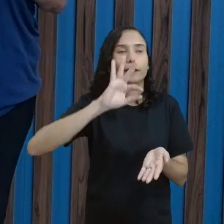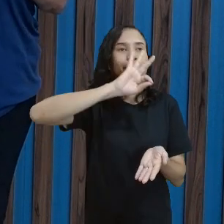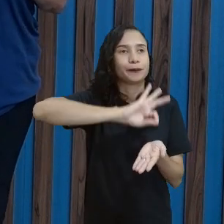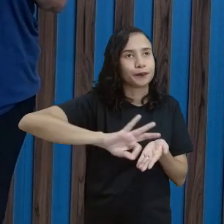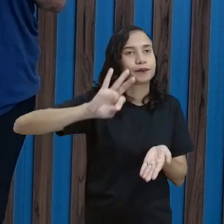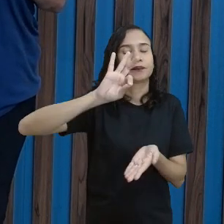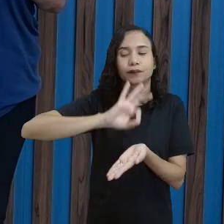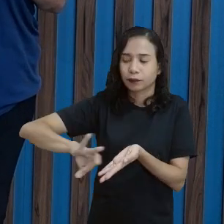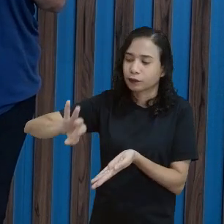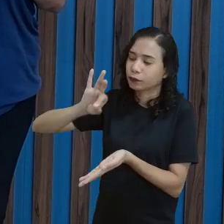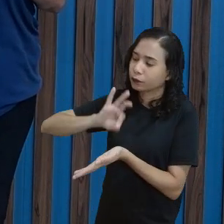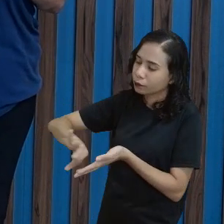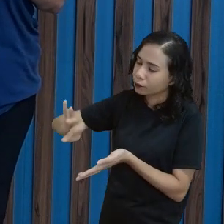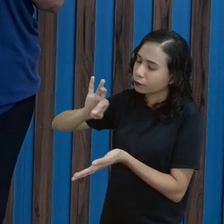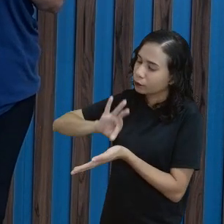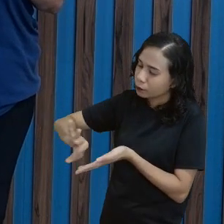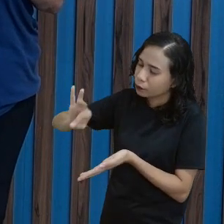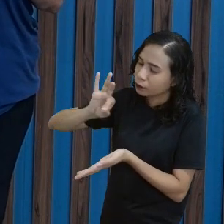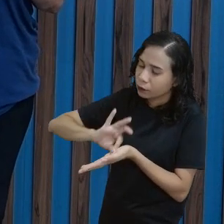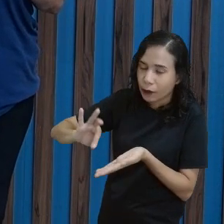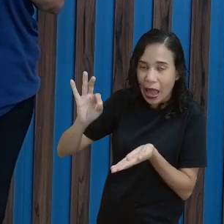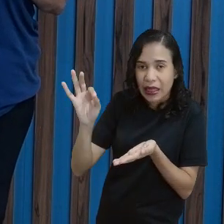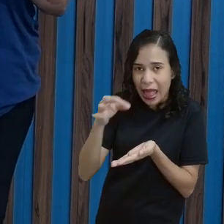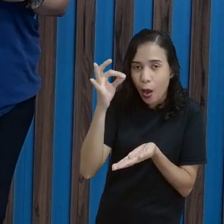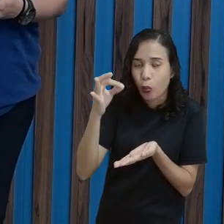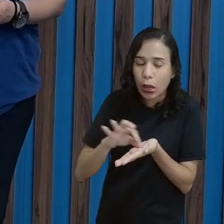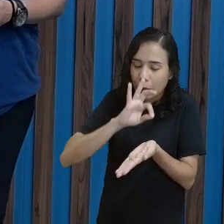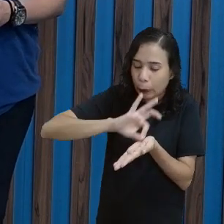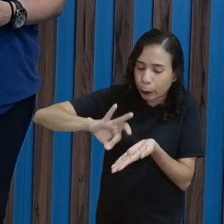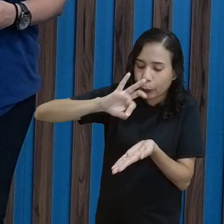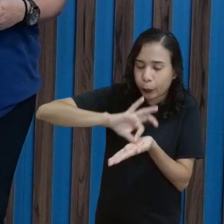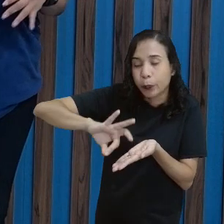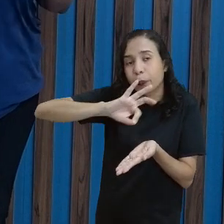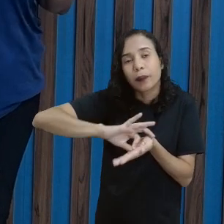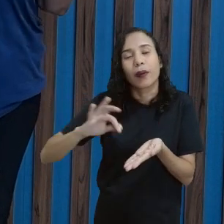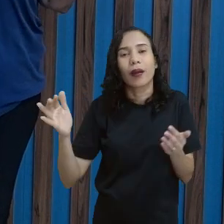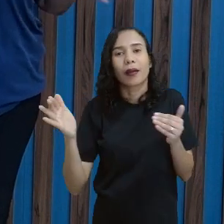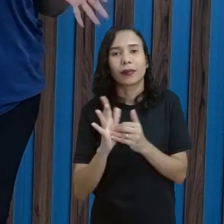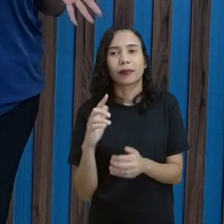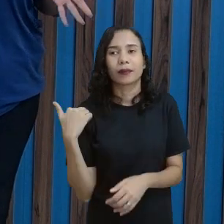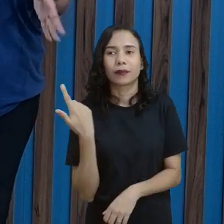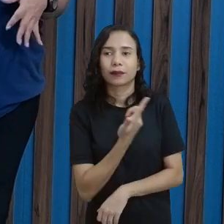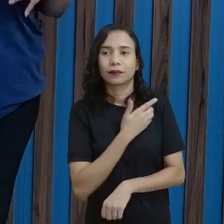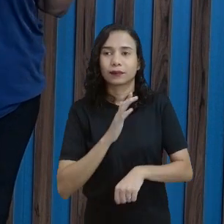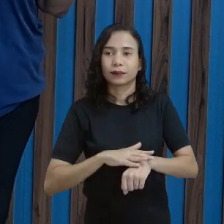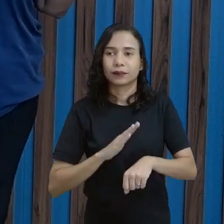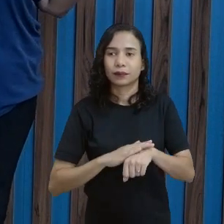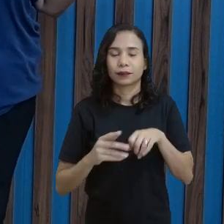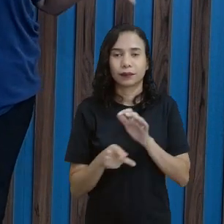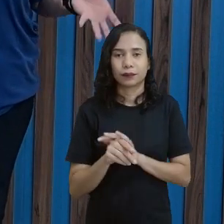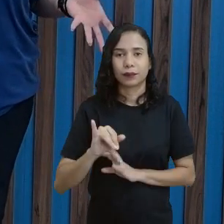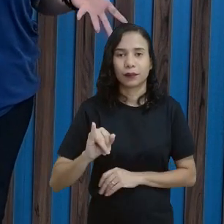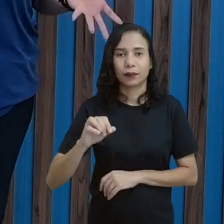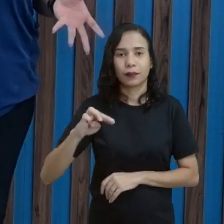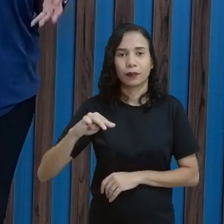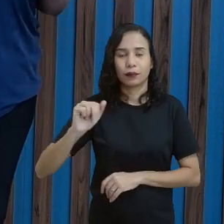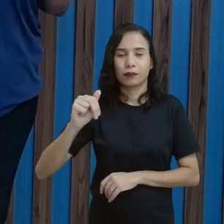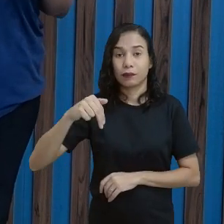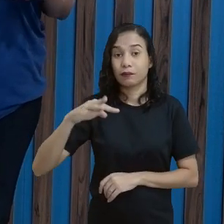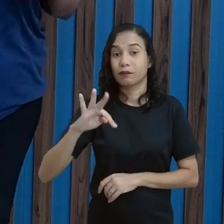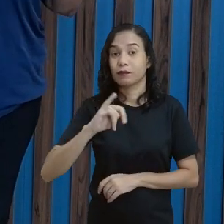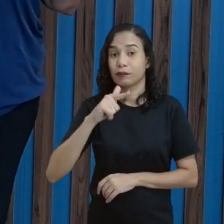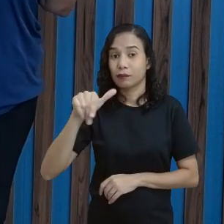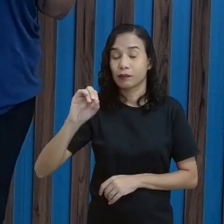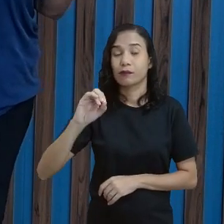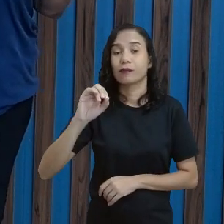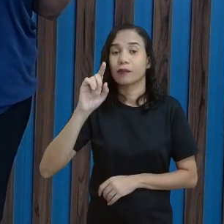ó. Vai lá, passando esse ímã, tá? Até a gente chegar no processo de imantação, que